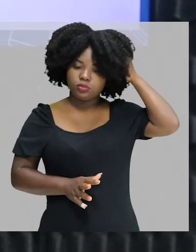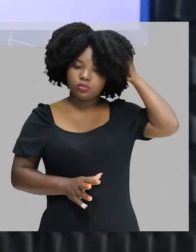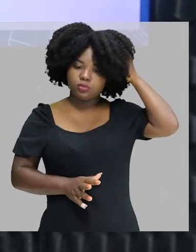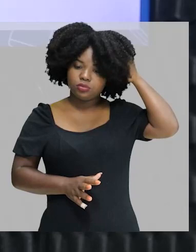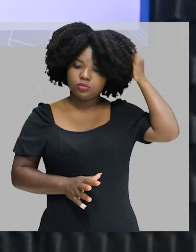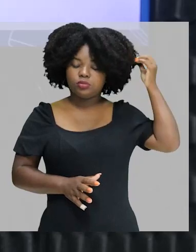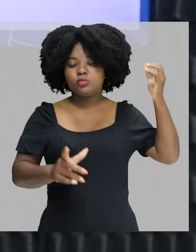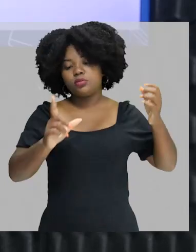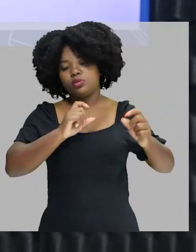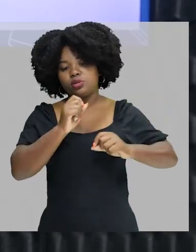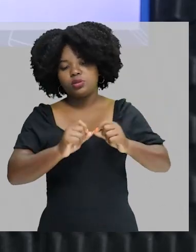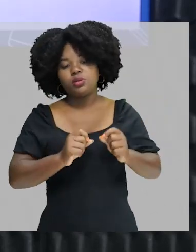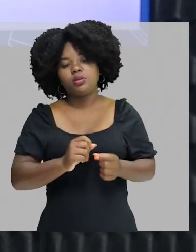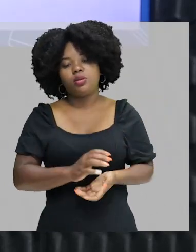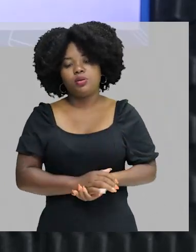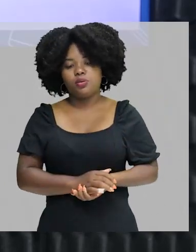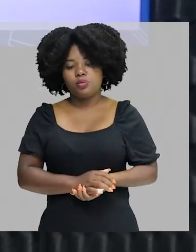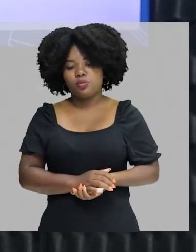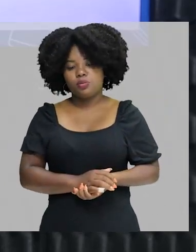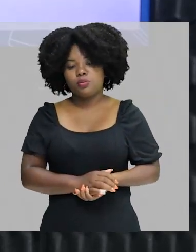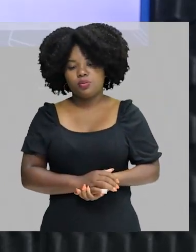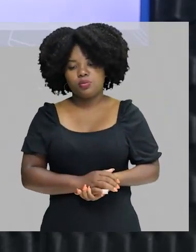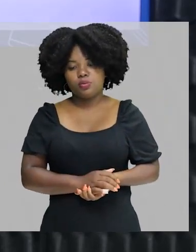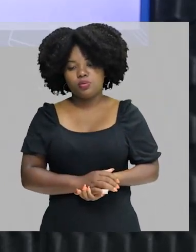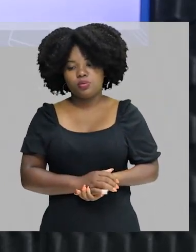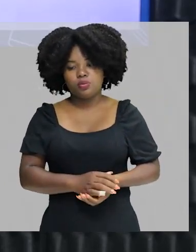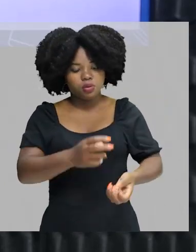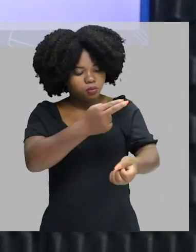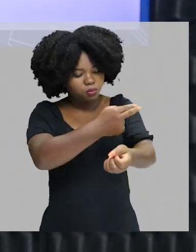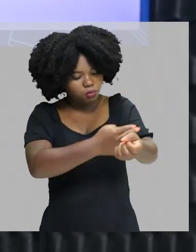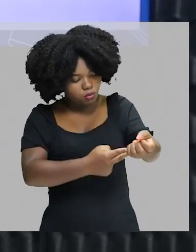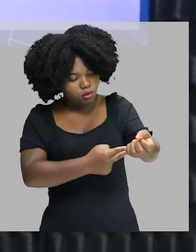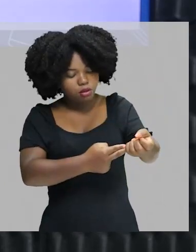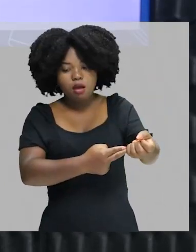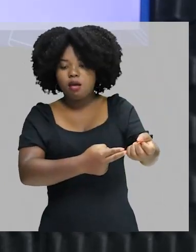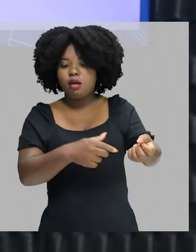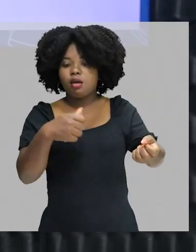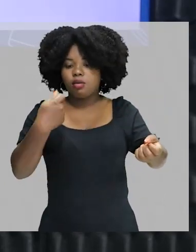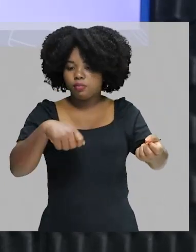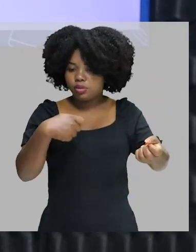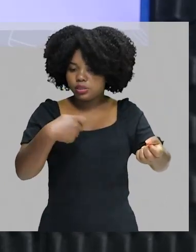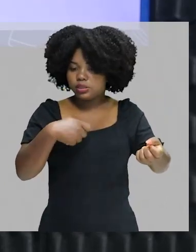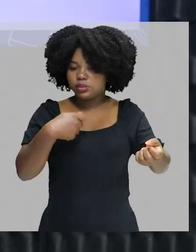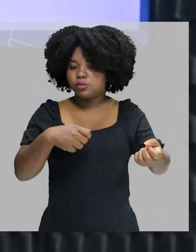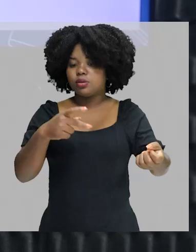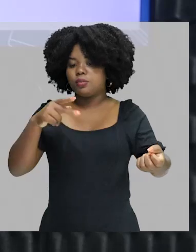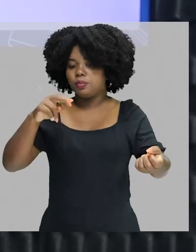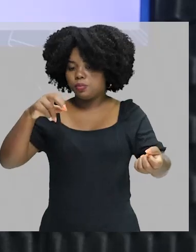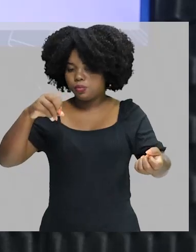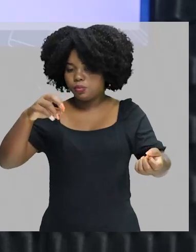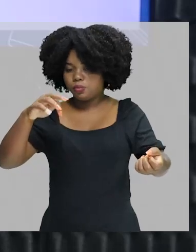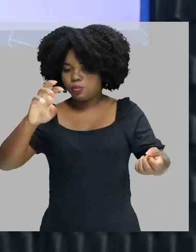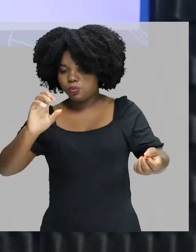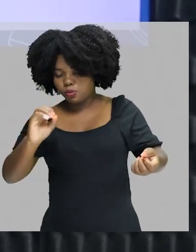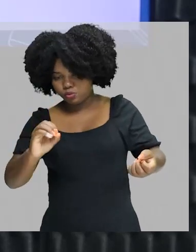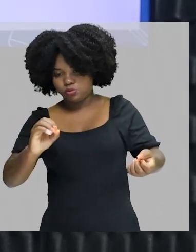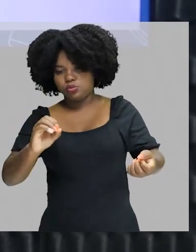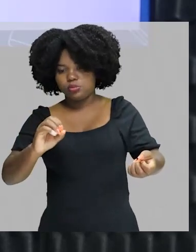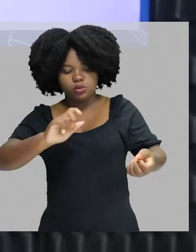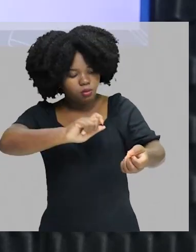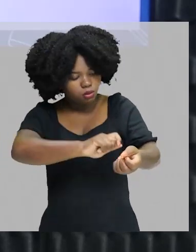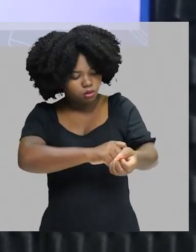você sofreu aquele corte, né? Vai precisar levar a ponto. Então, aquela linha não é linha, né? Ali não é